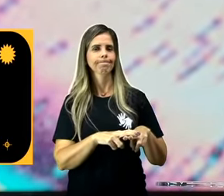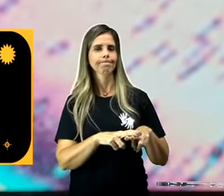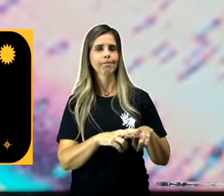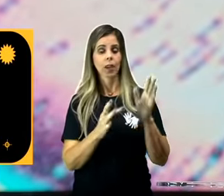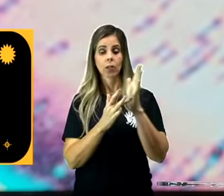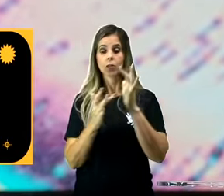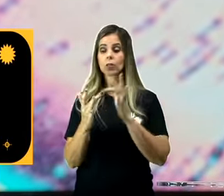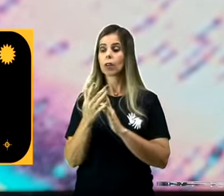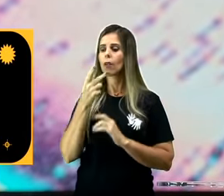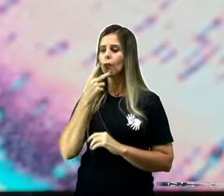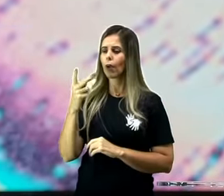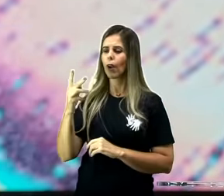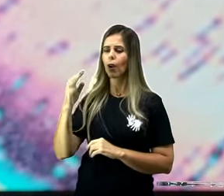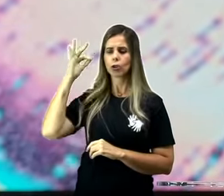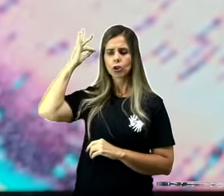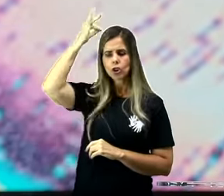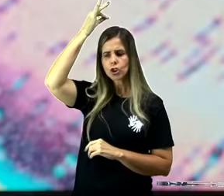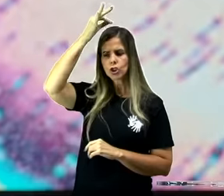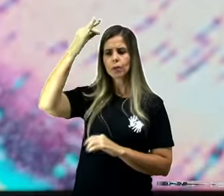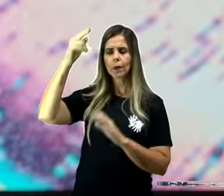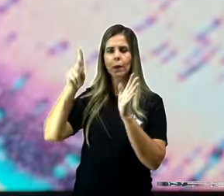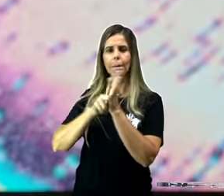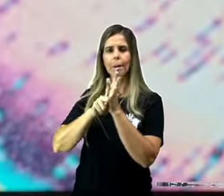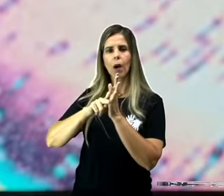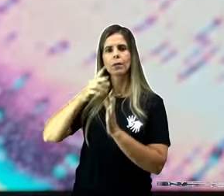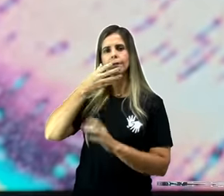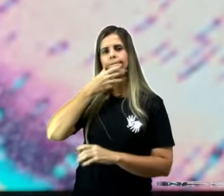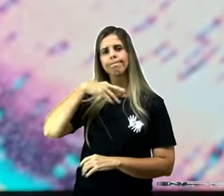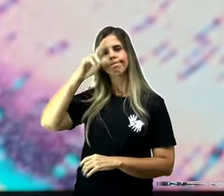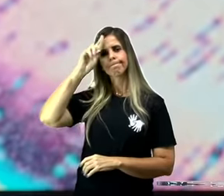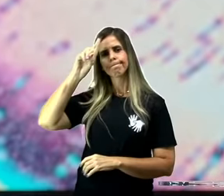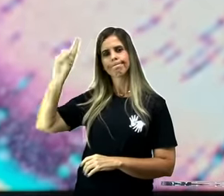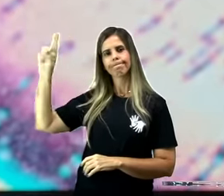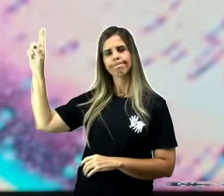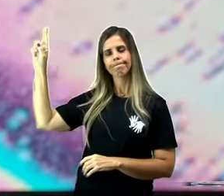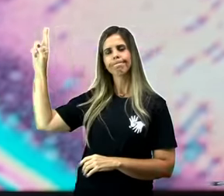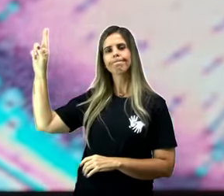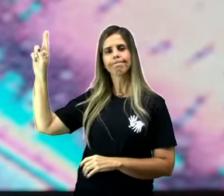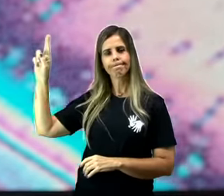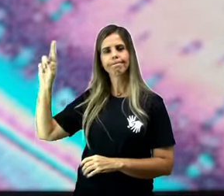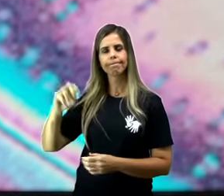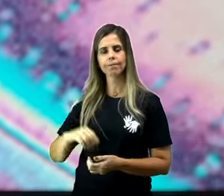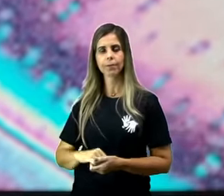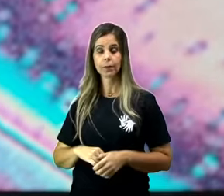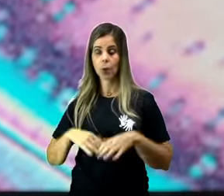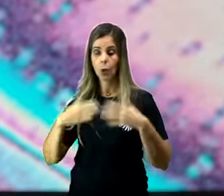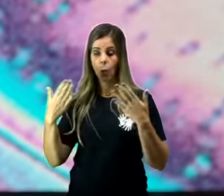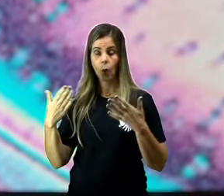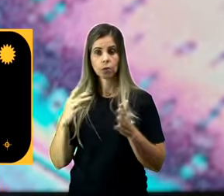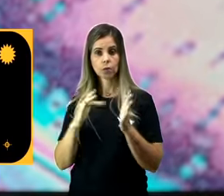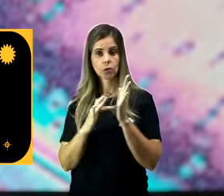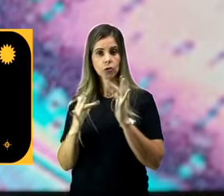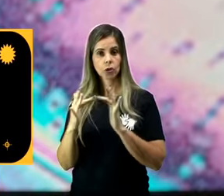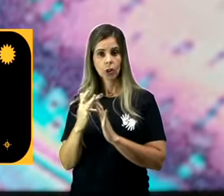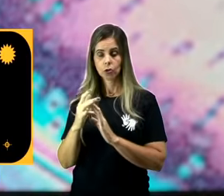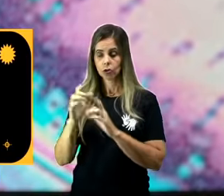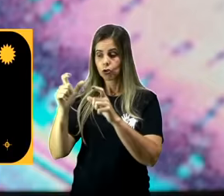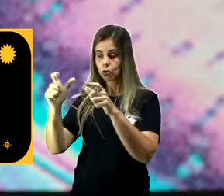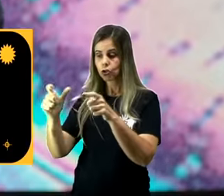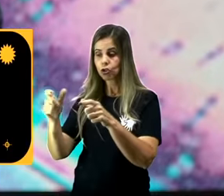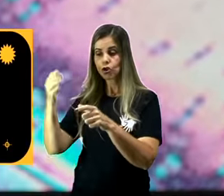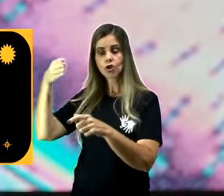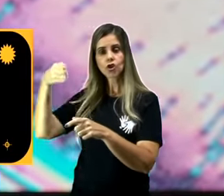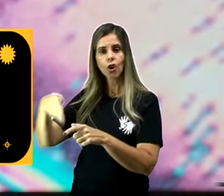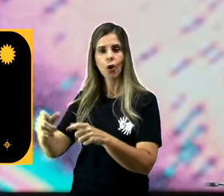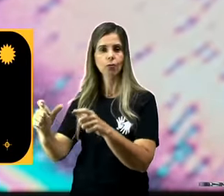o Espírito do Senhor está sobre mim. Quando Jesus pisou em Gadara, naquela região, naquela geografia, só